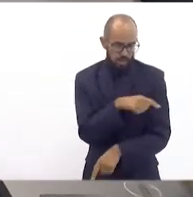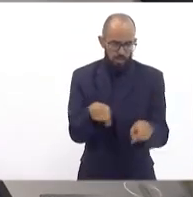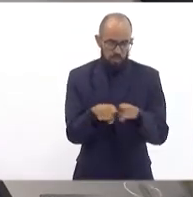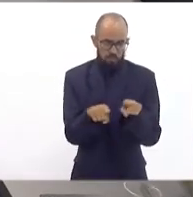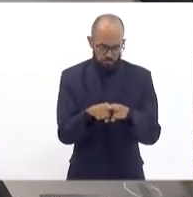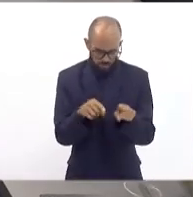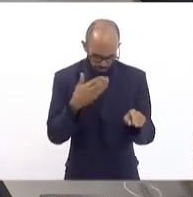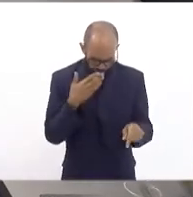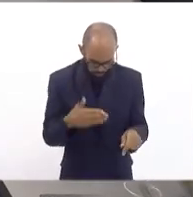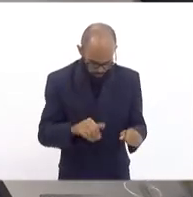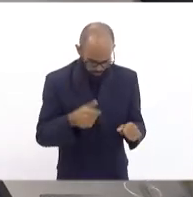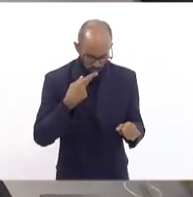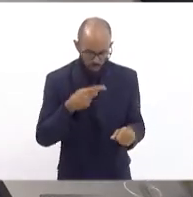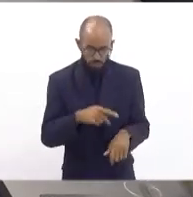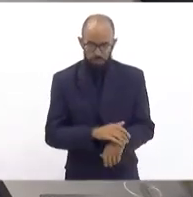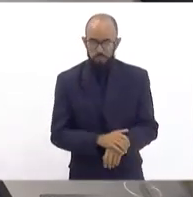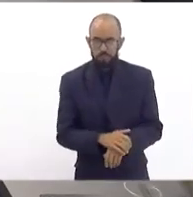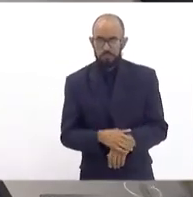usar a palavra.